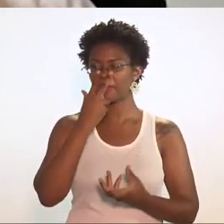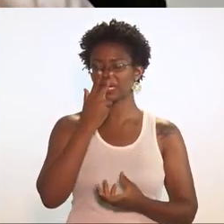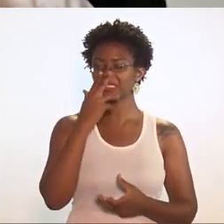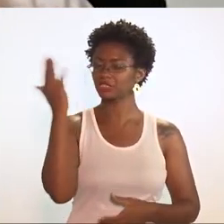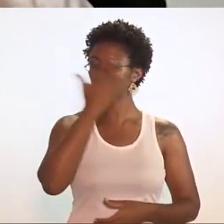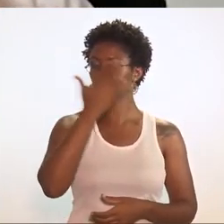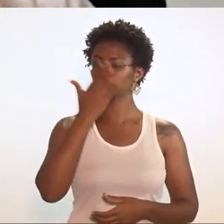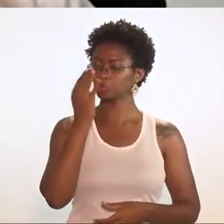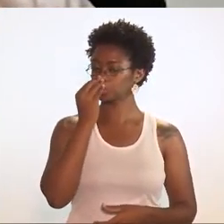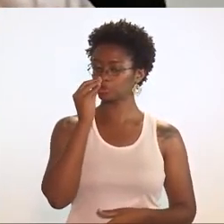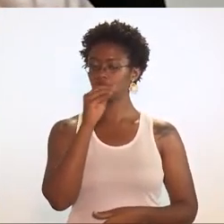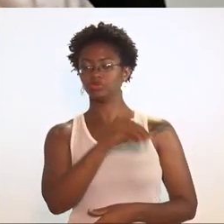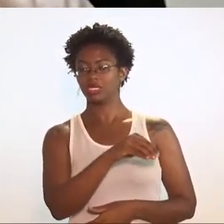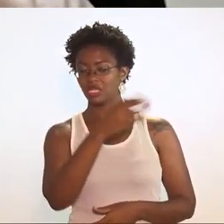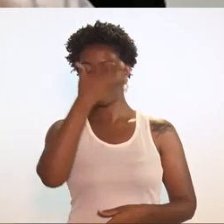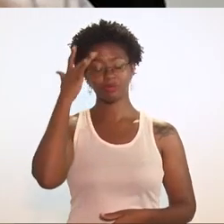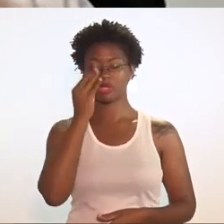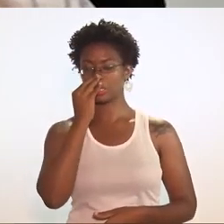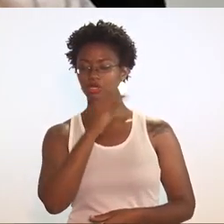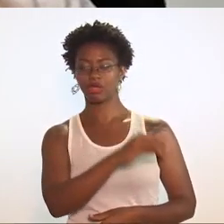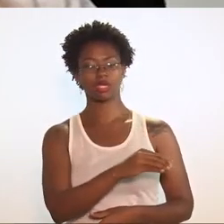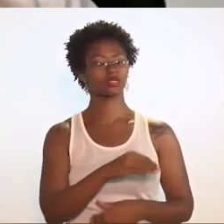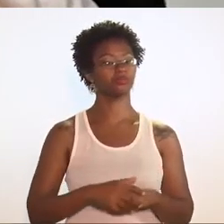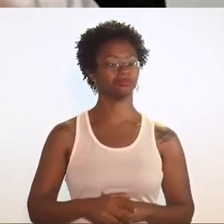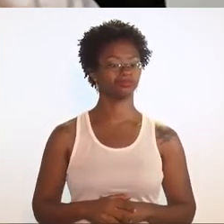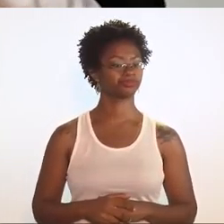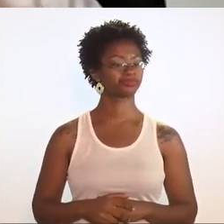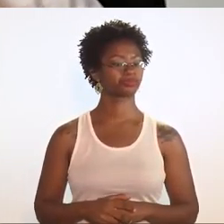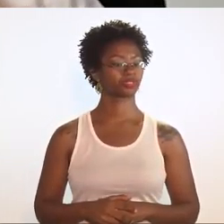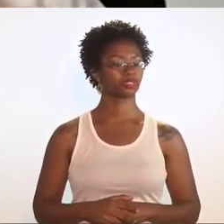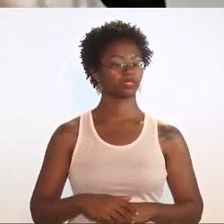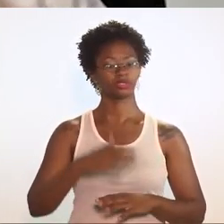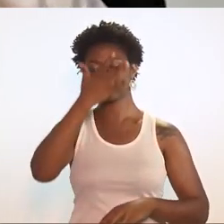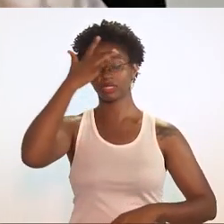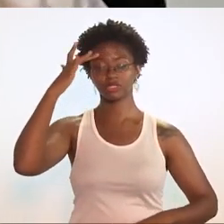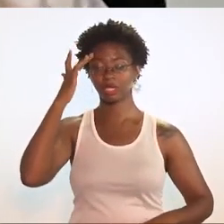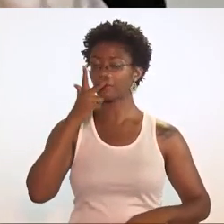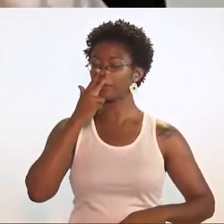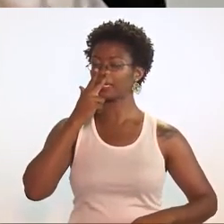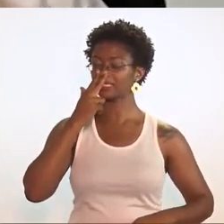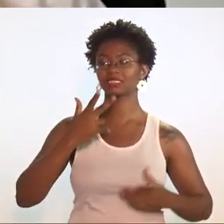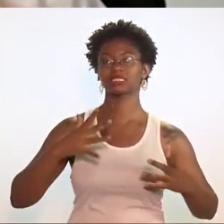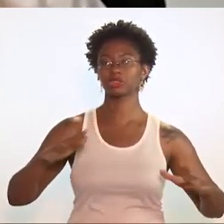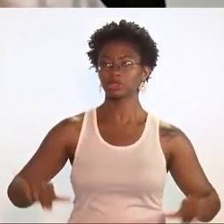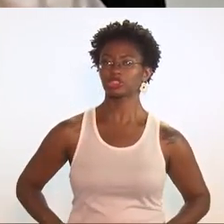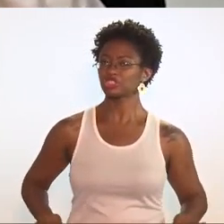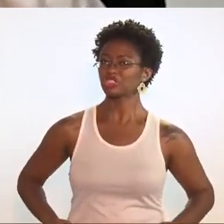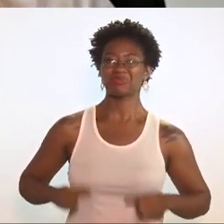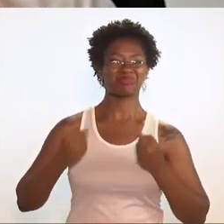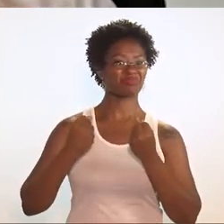público que a gente sabe que agora, durante a pandemia, é um público